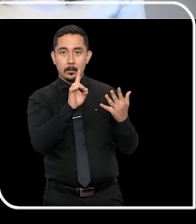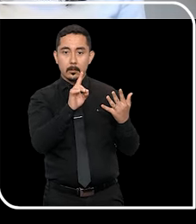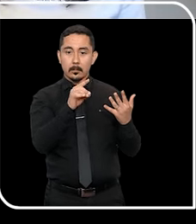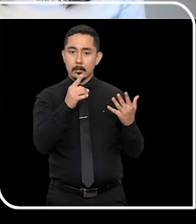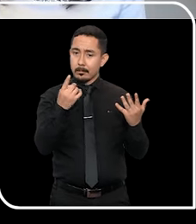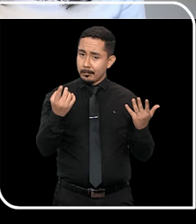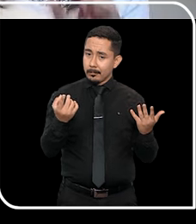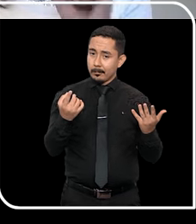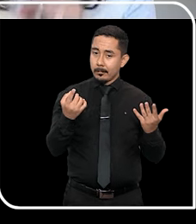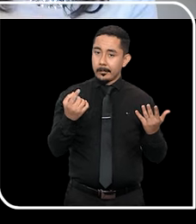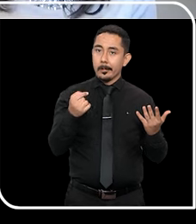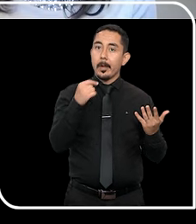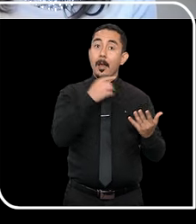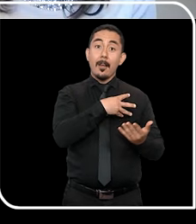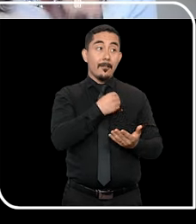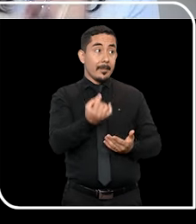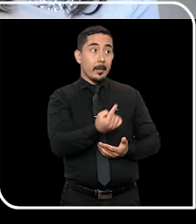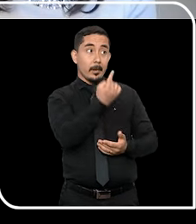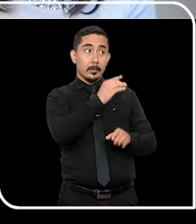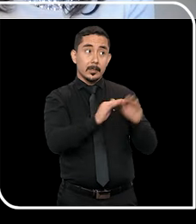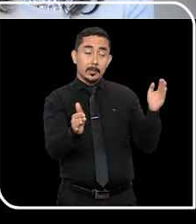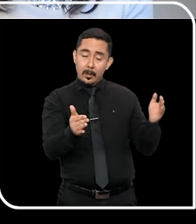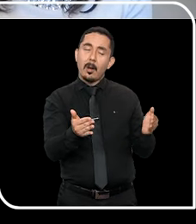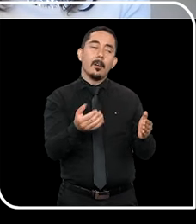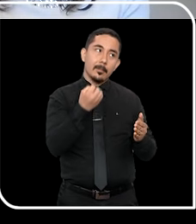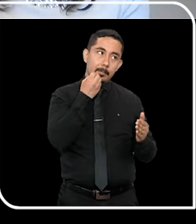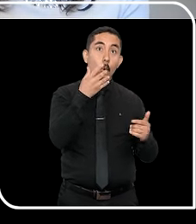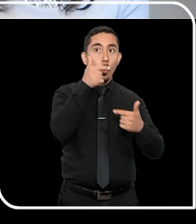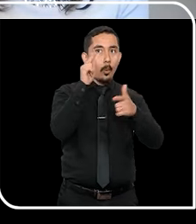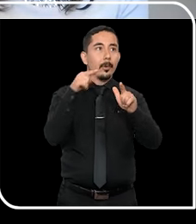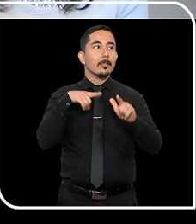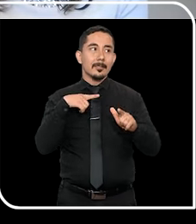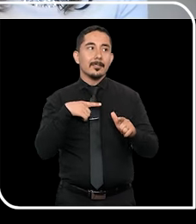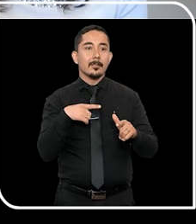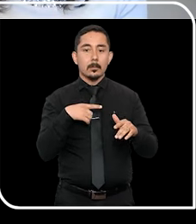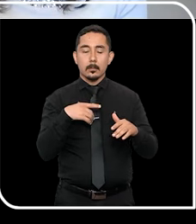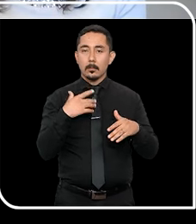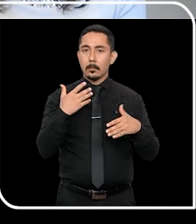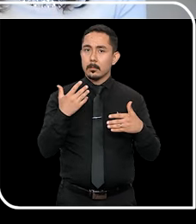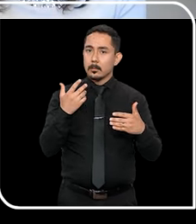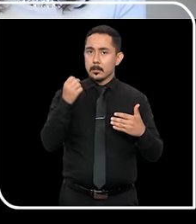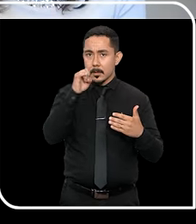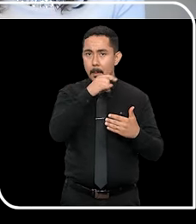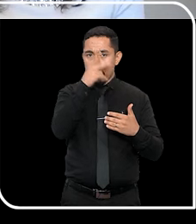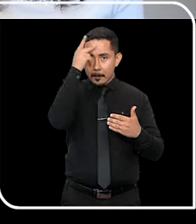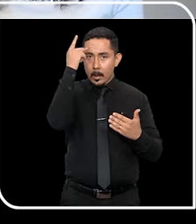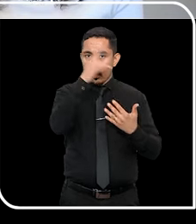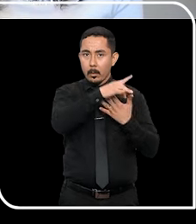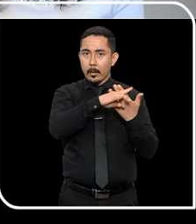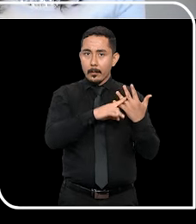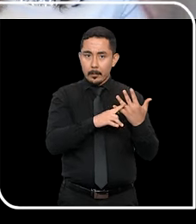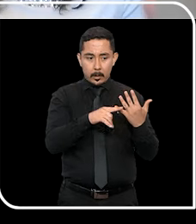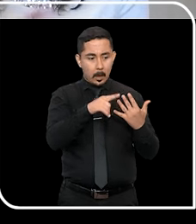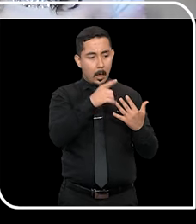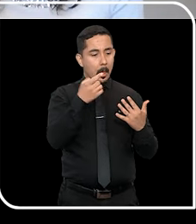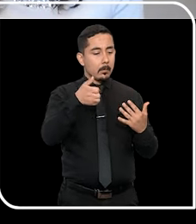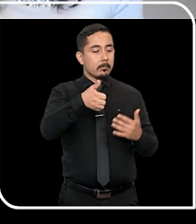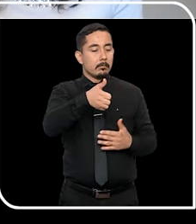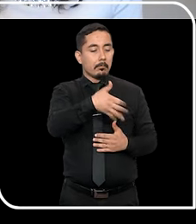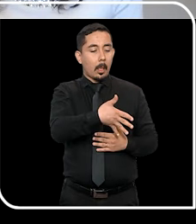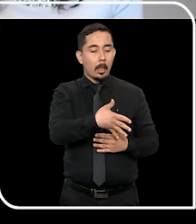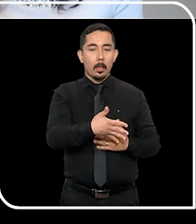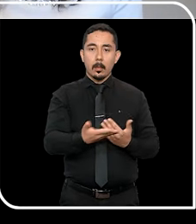que sorte ela não ser su única filha para mães que TM mais de um filho né então como se a pessoa com deficiência ela fosse inferior